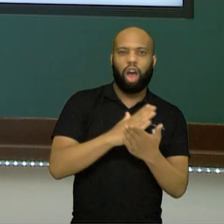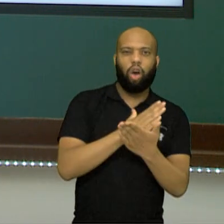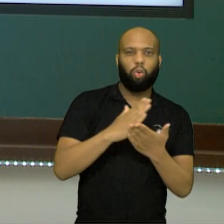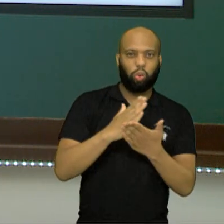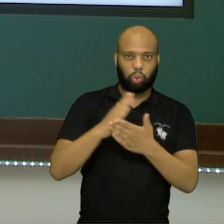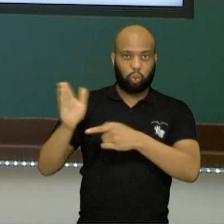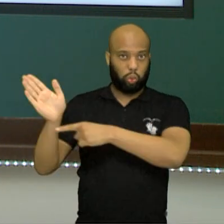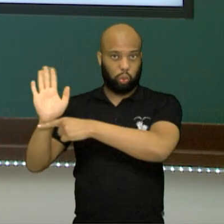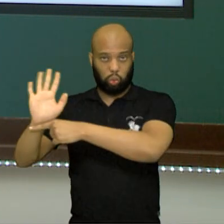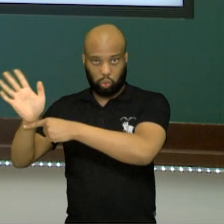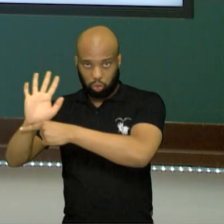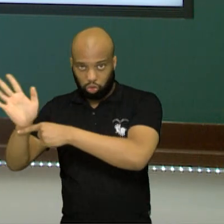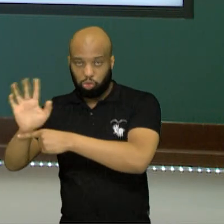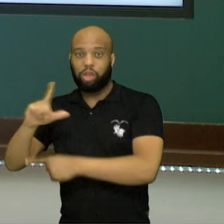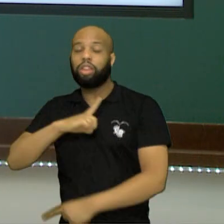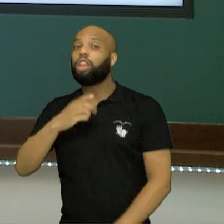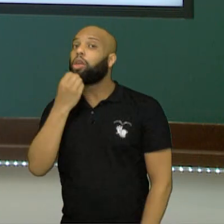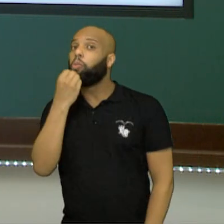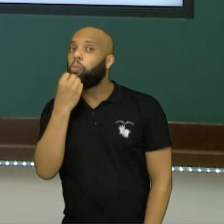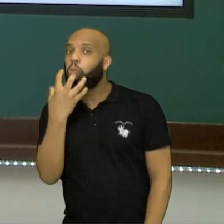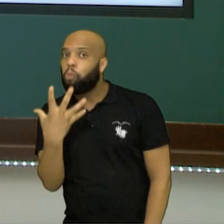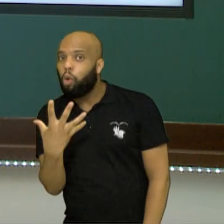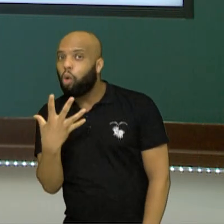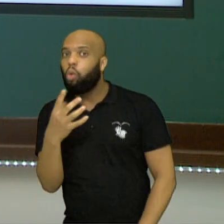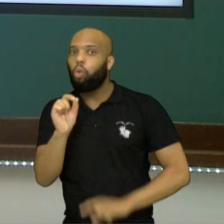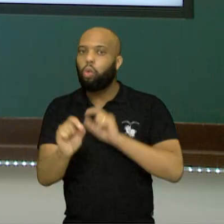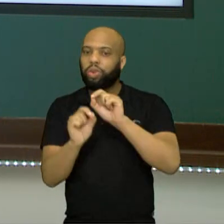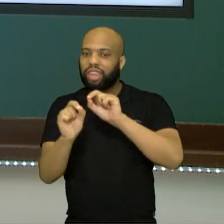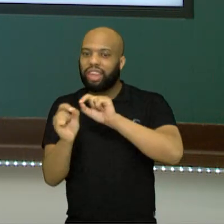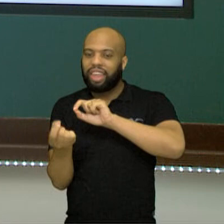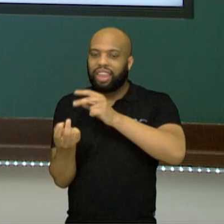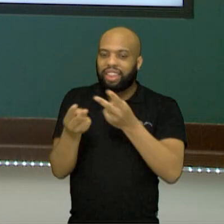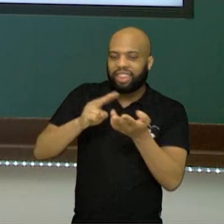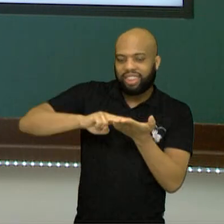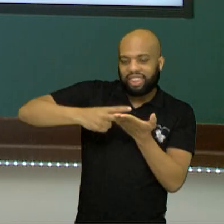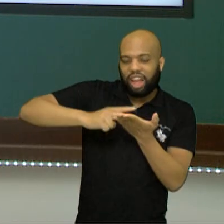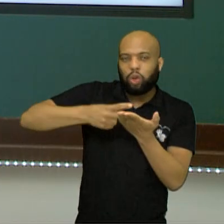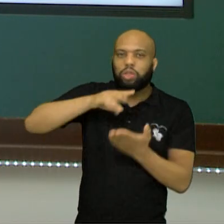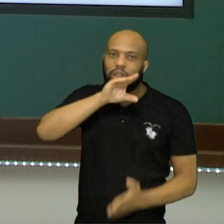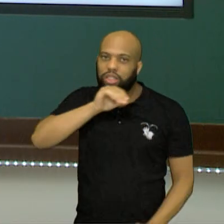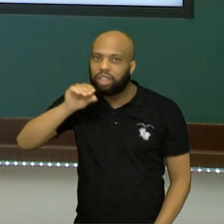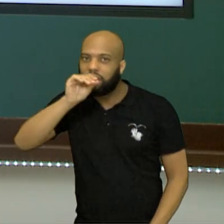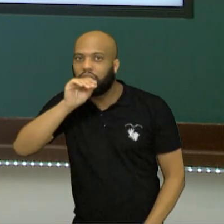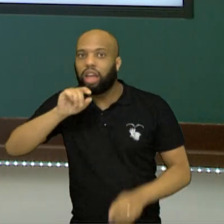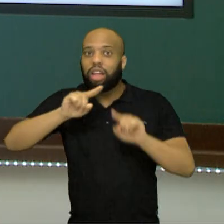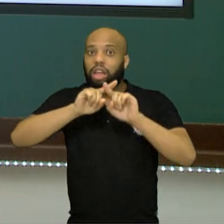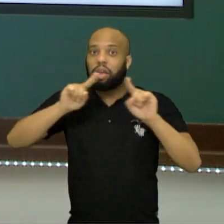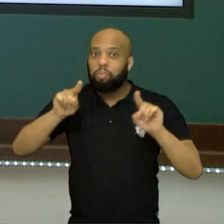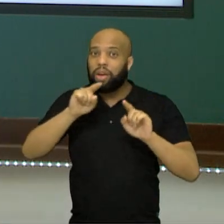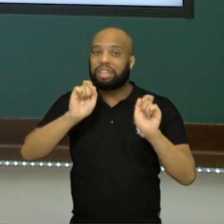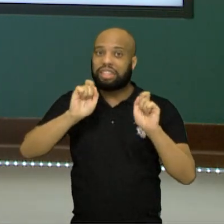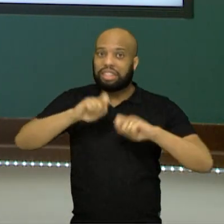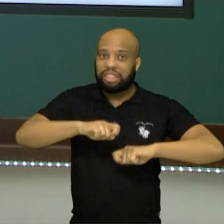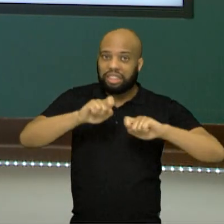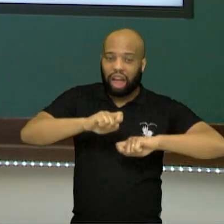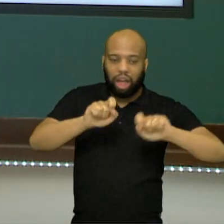em português e ainda mais se você tiver a possibilidade de colocar a legenda em inglês.